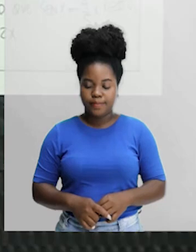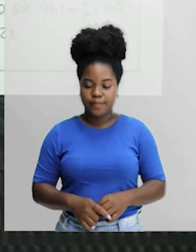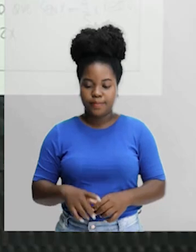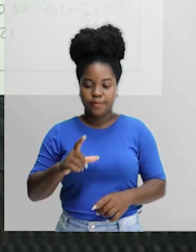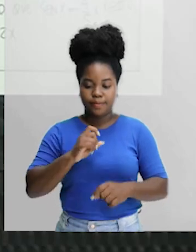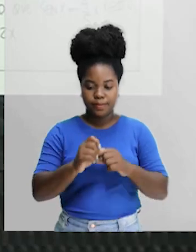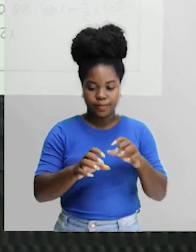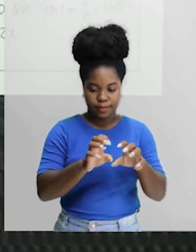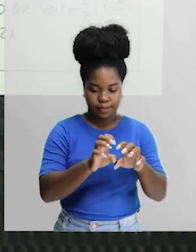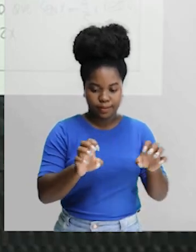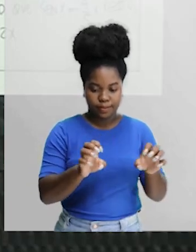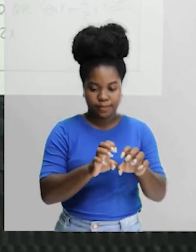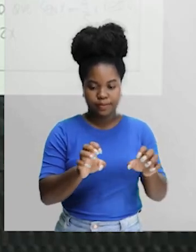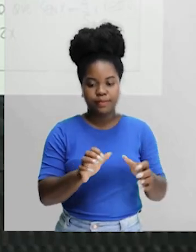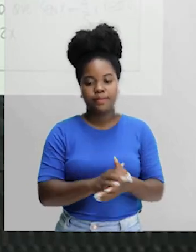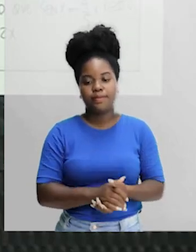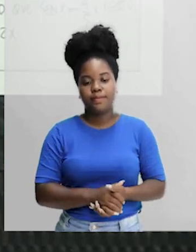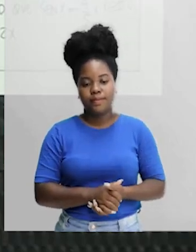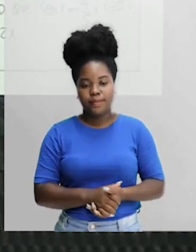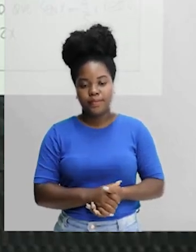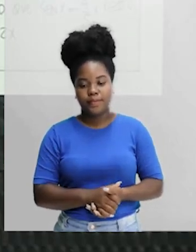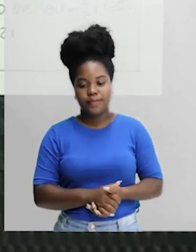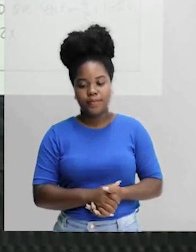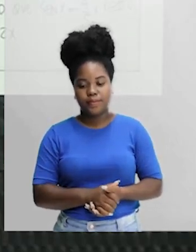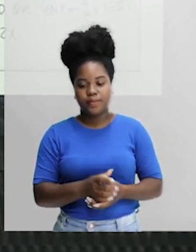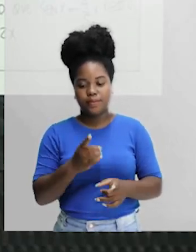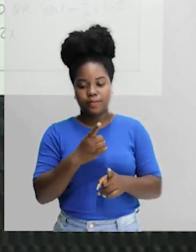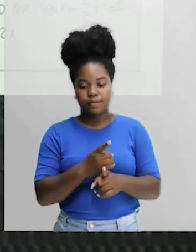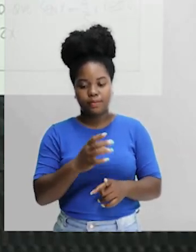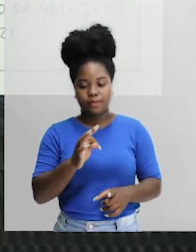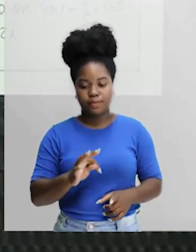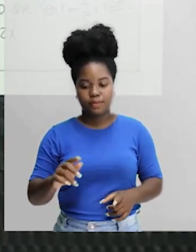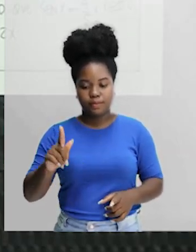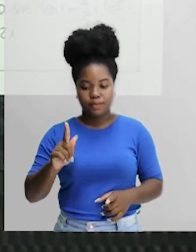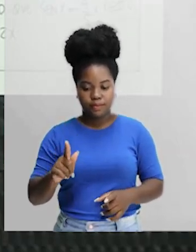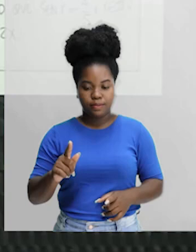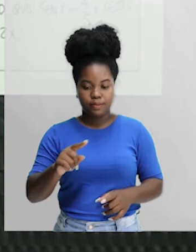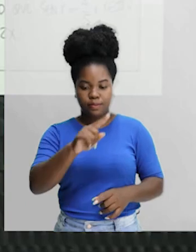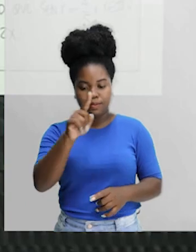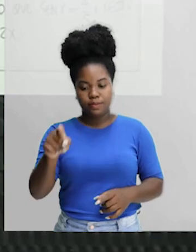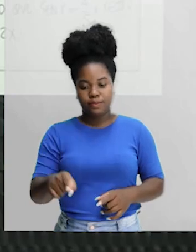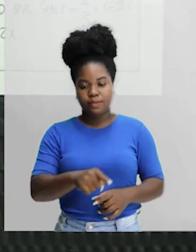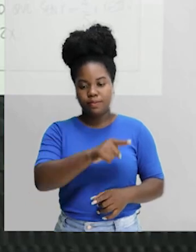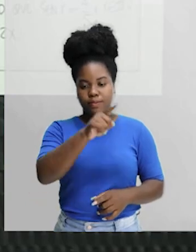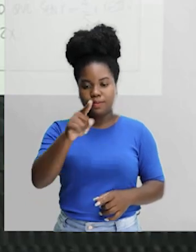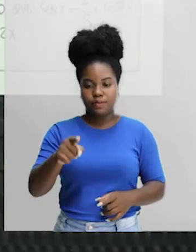aqui uma fórmula para calcular a tangente de um arco duplo.